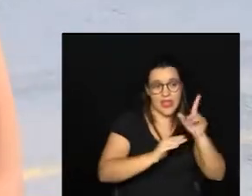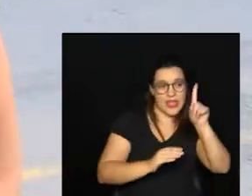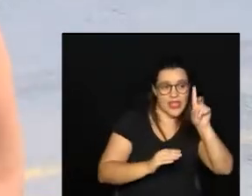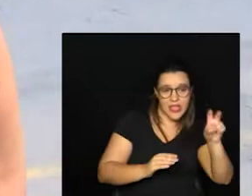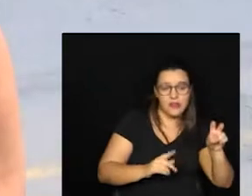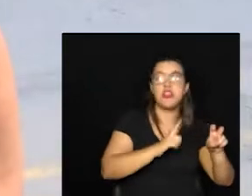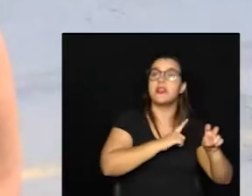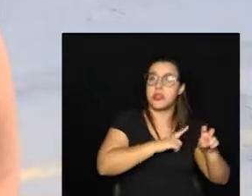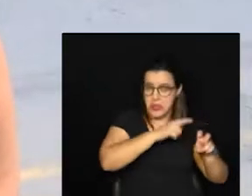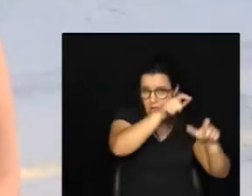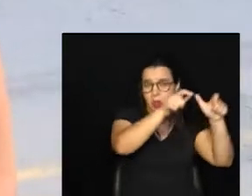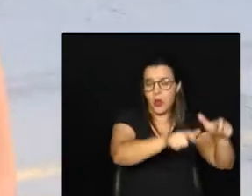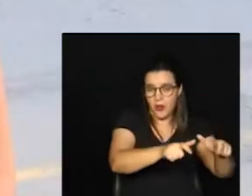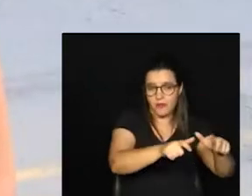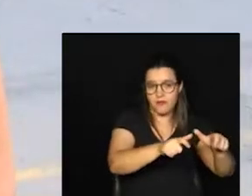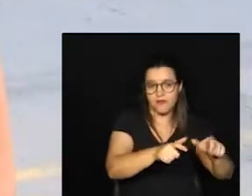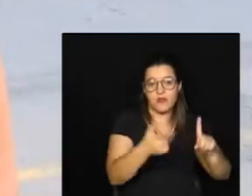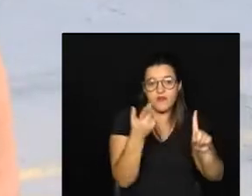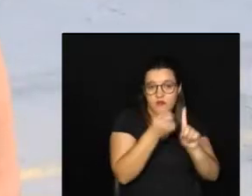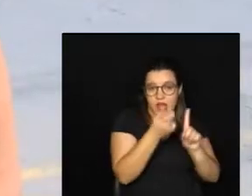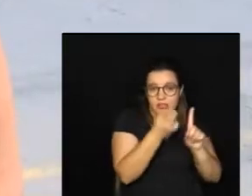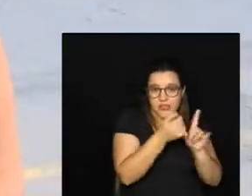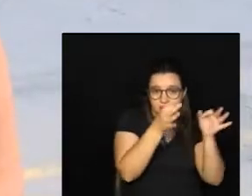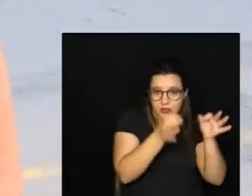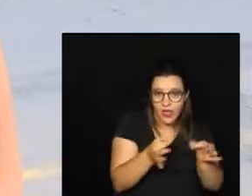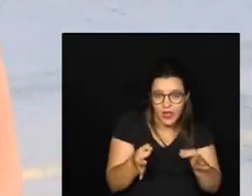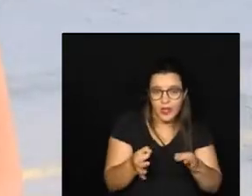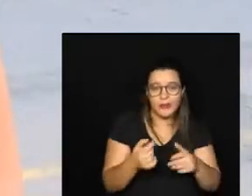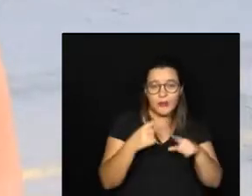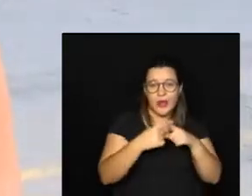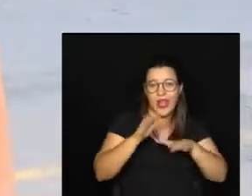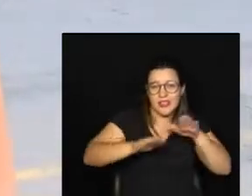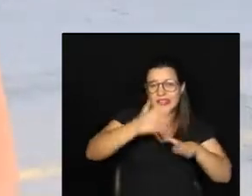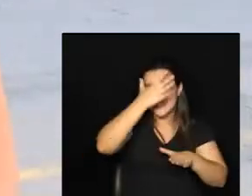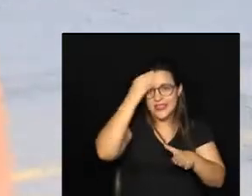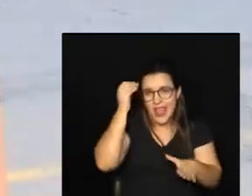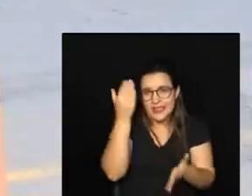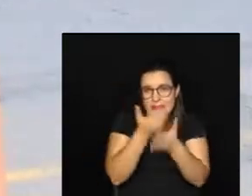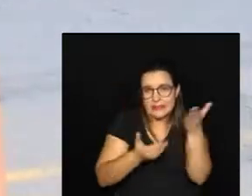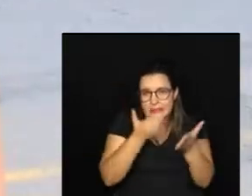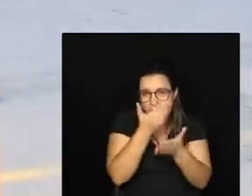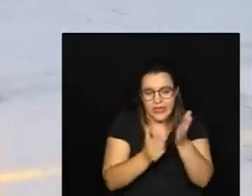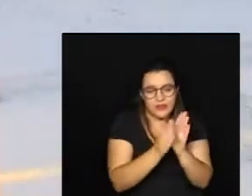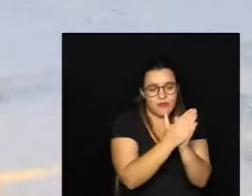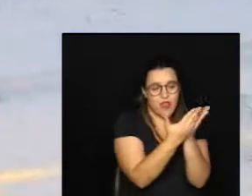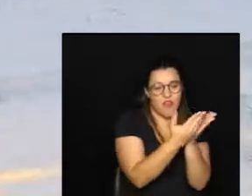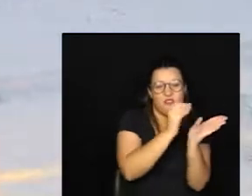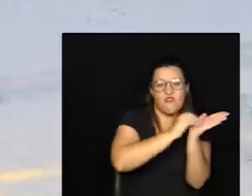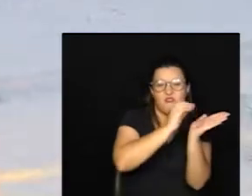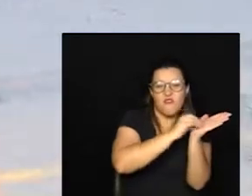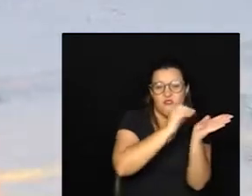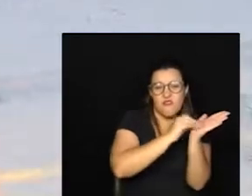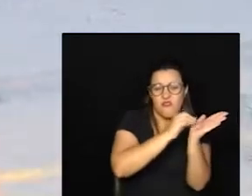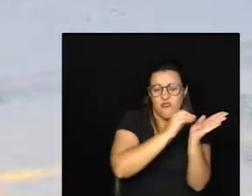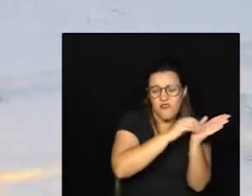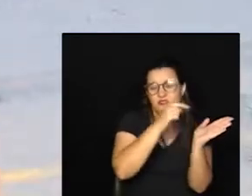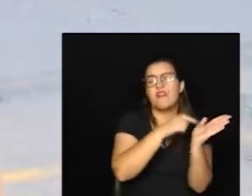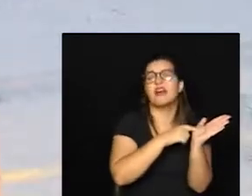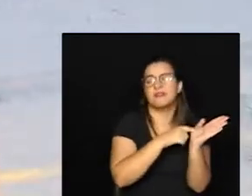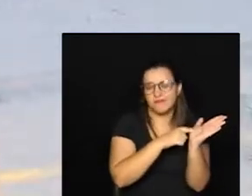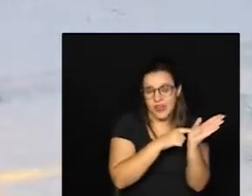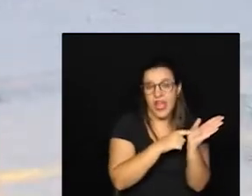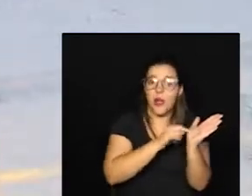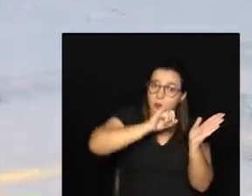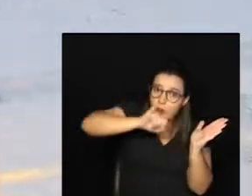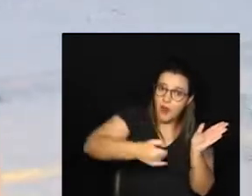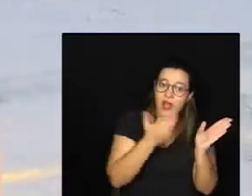disponíveis. É uma campanha para atualização. Então, doses que estejam em atraso ou doses